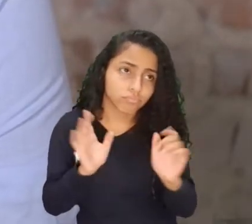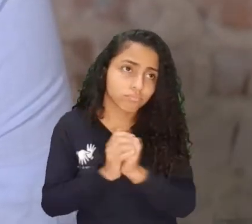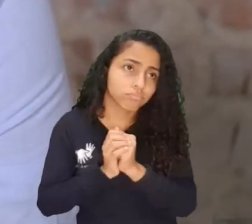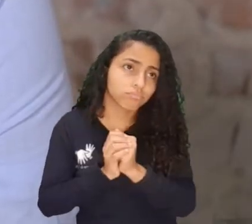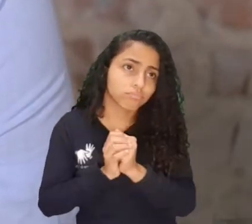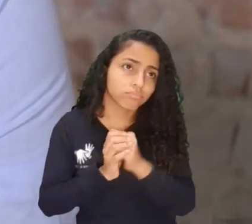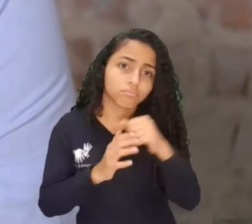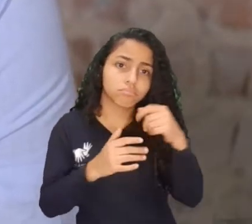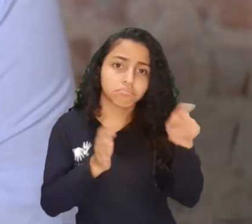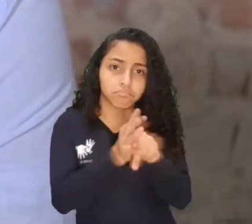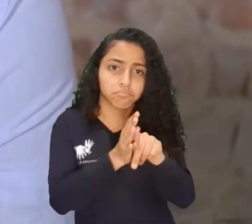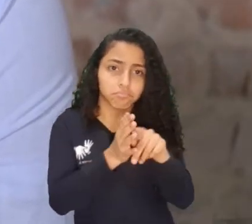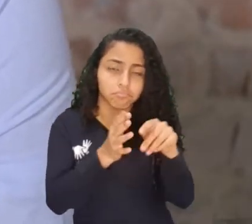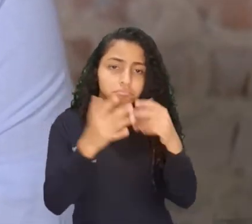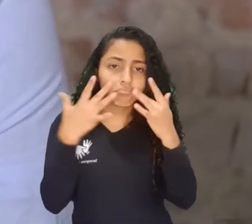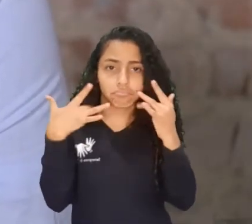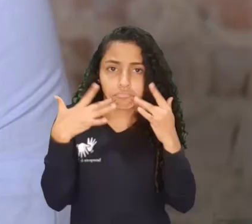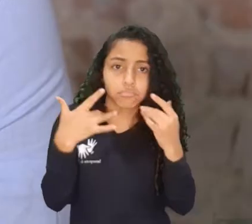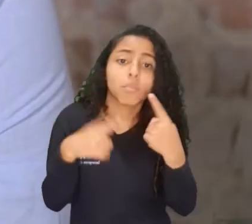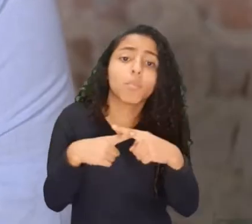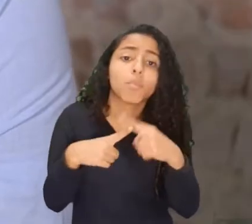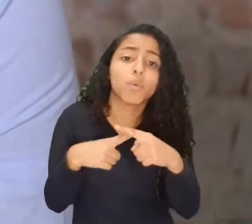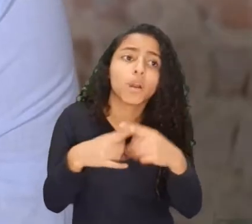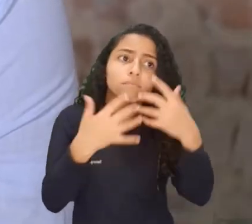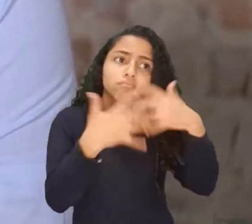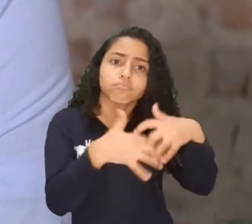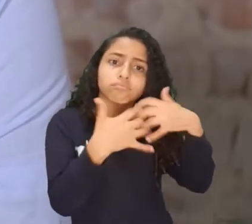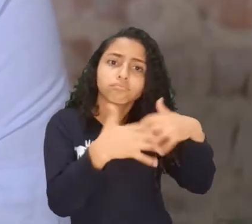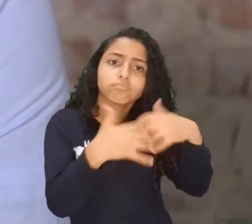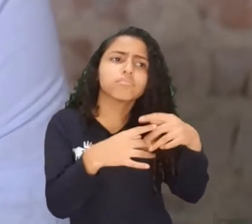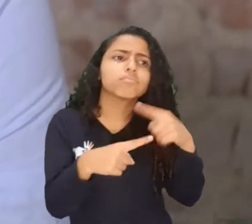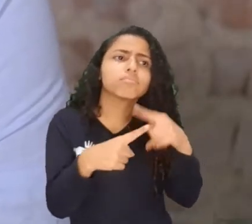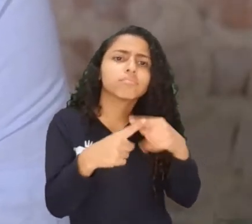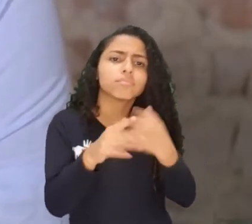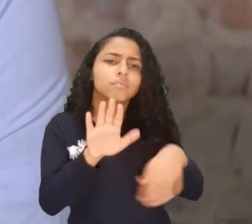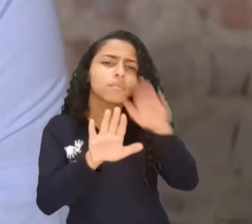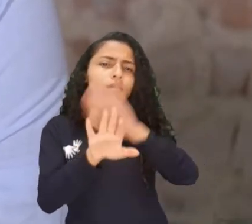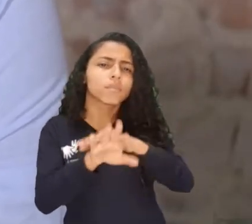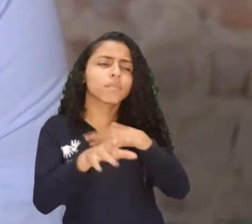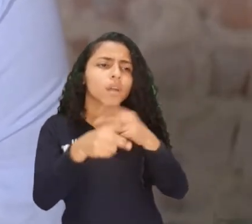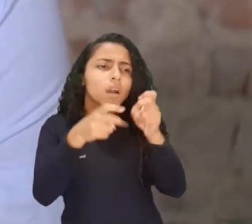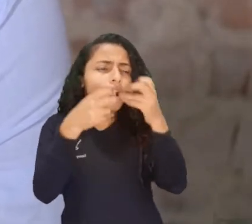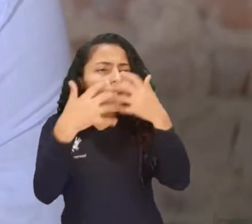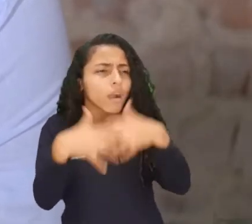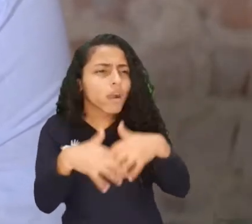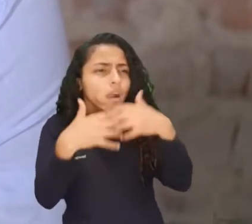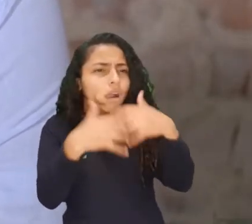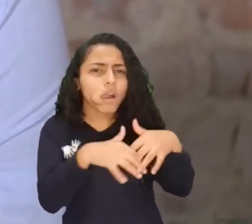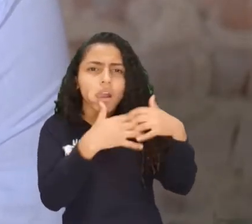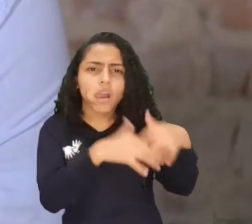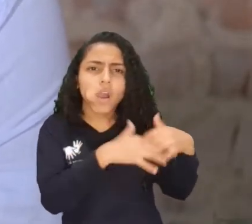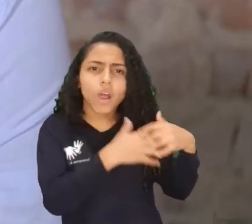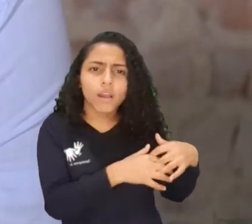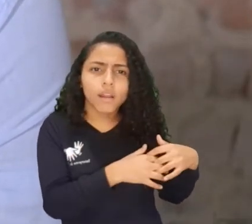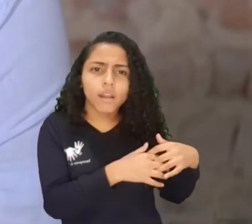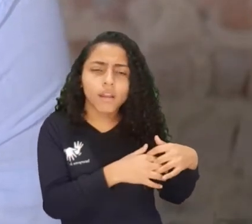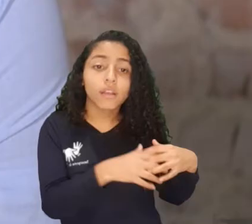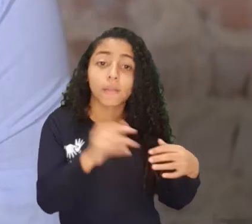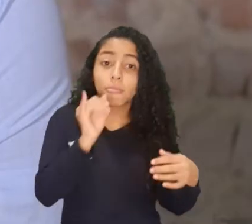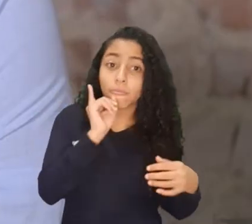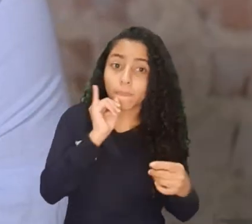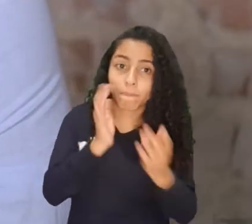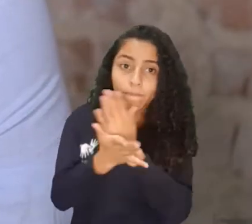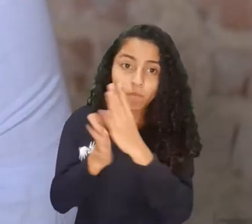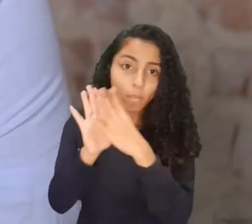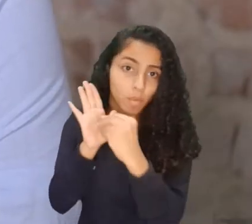Por quê? Porque há por trás um mecanismo que explica por que a espécie responde desse jeito. No caso desses modelos, ao invés de pensar